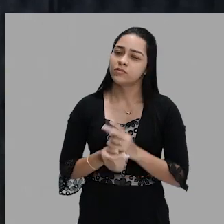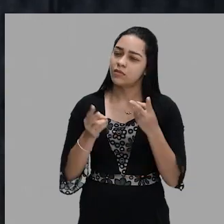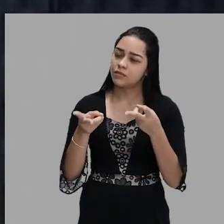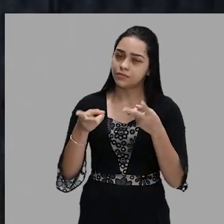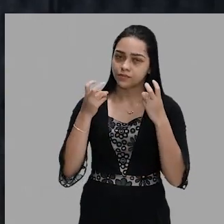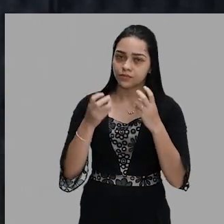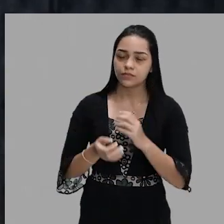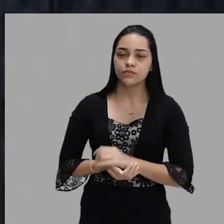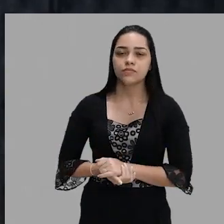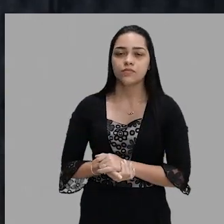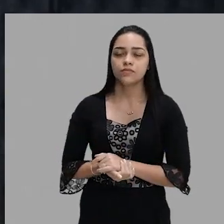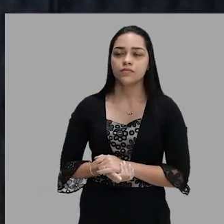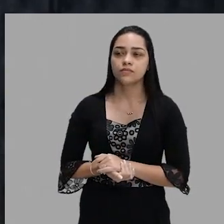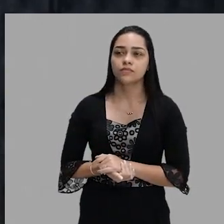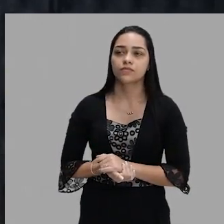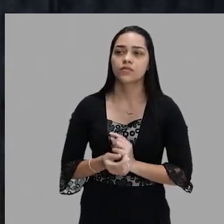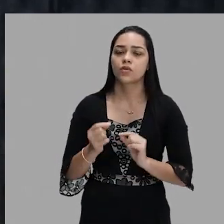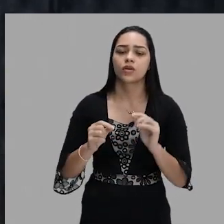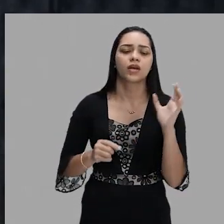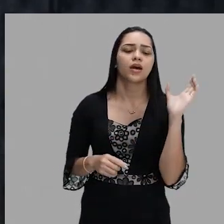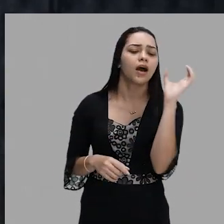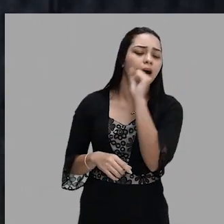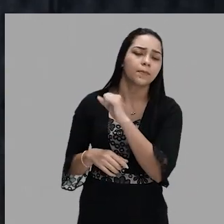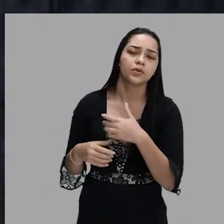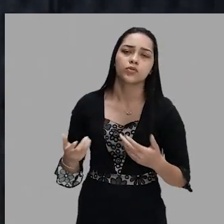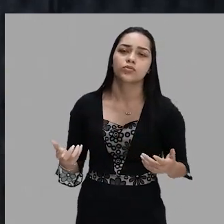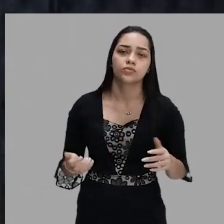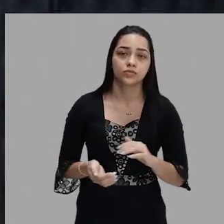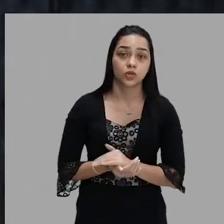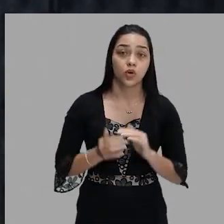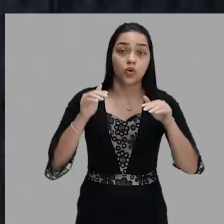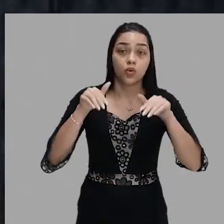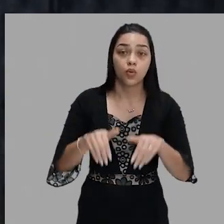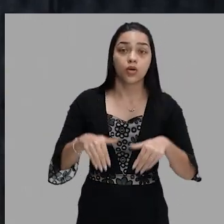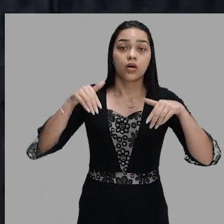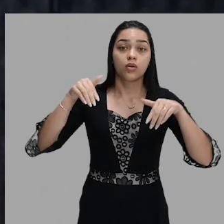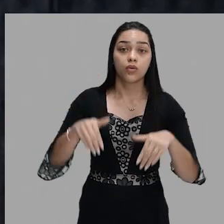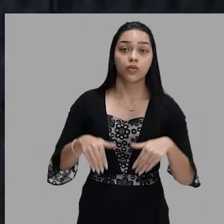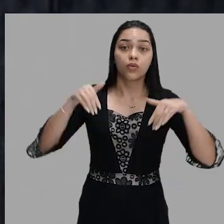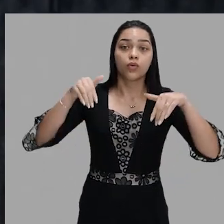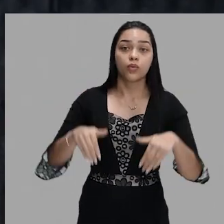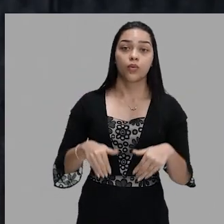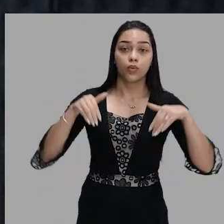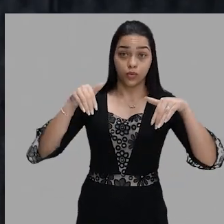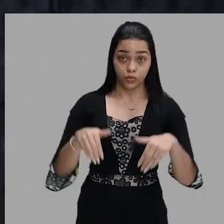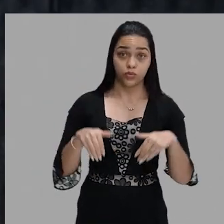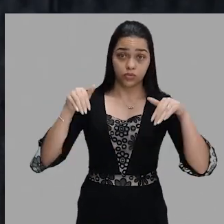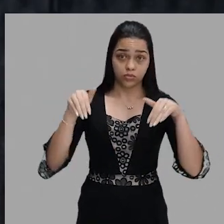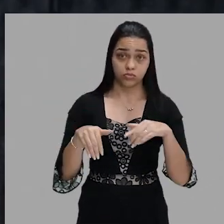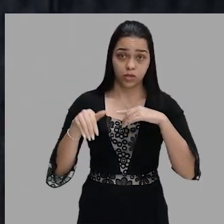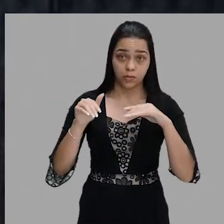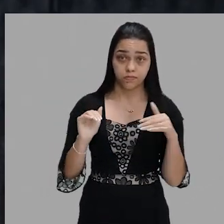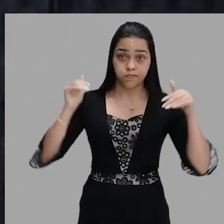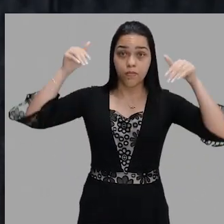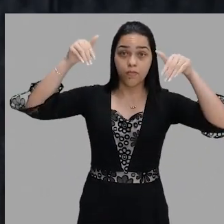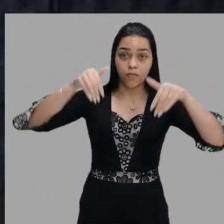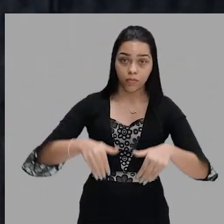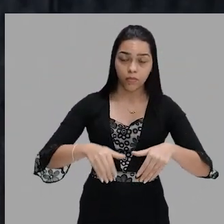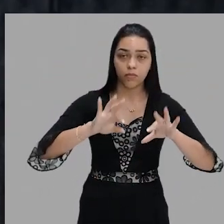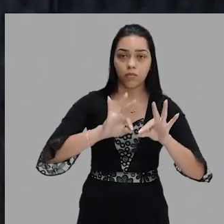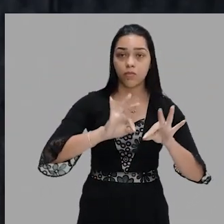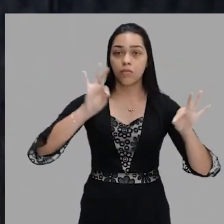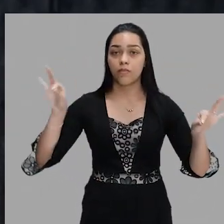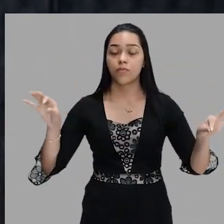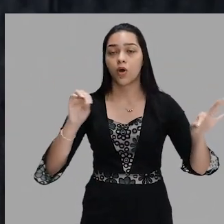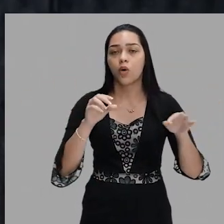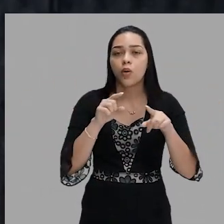seguinte, o que é mais rápido? Um canguru pulando, né, quando ele pula de um ponto para o outro,